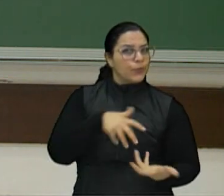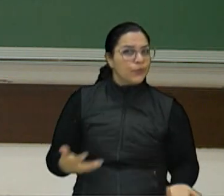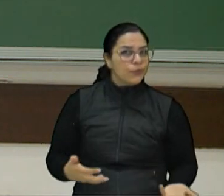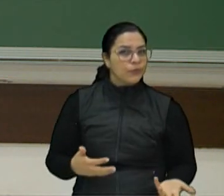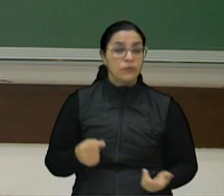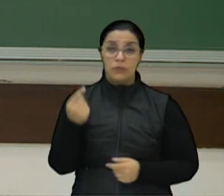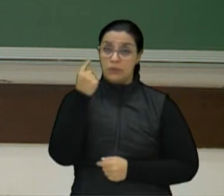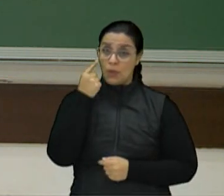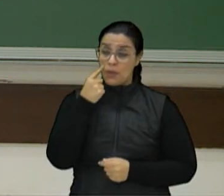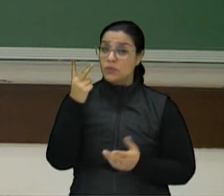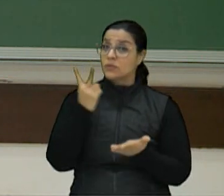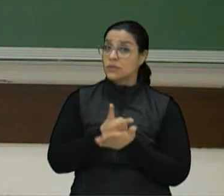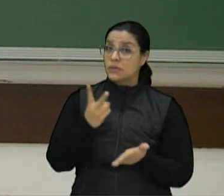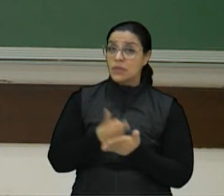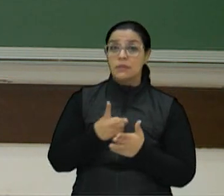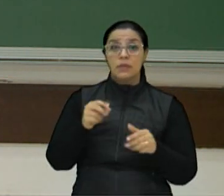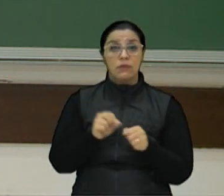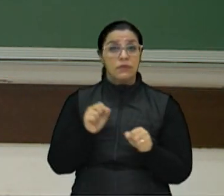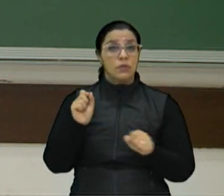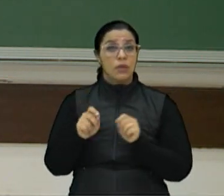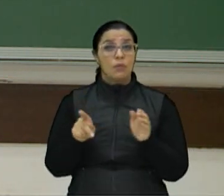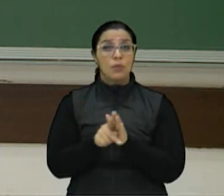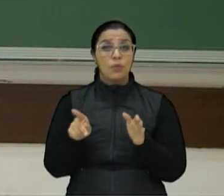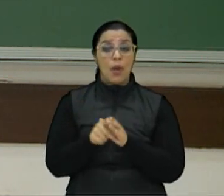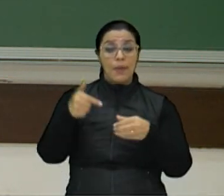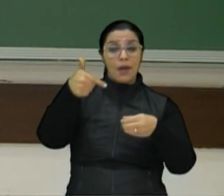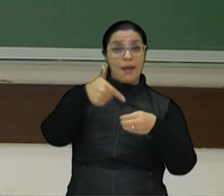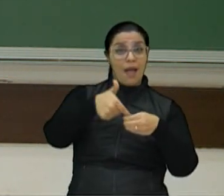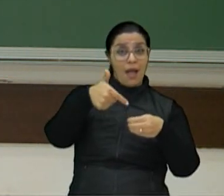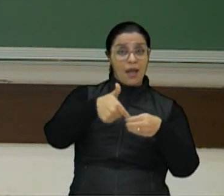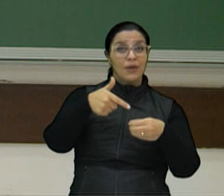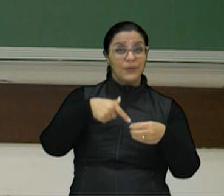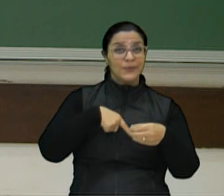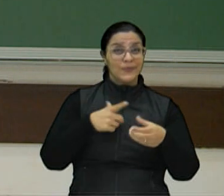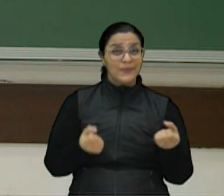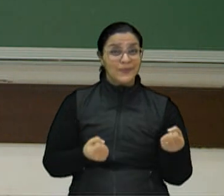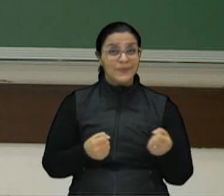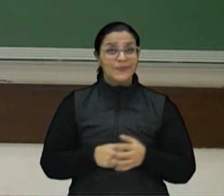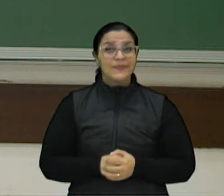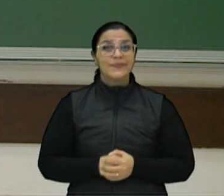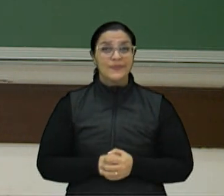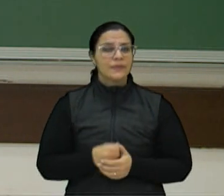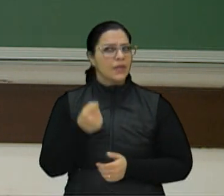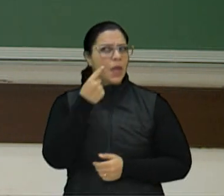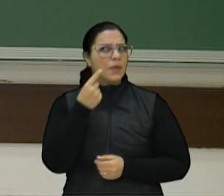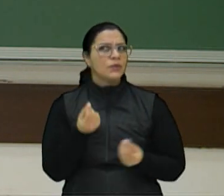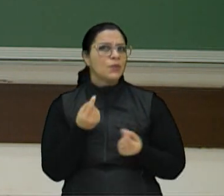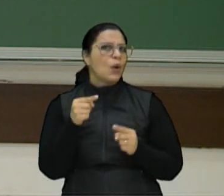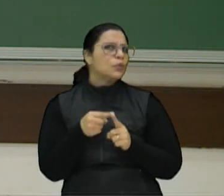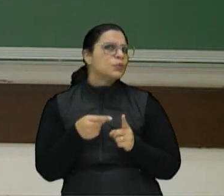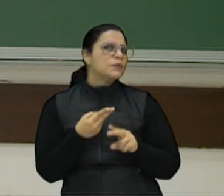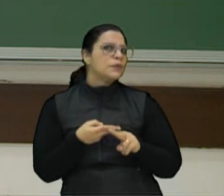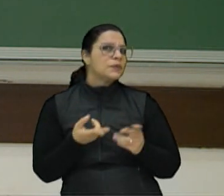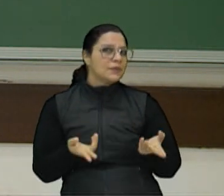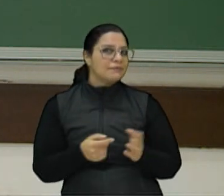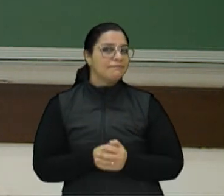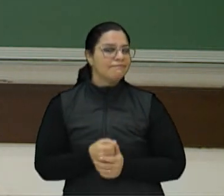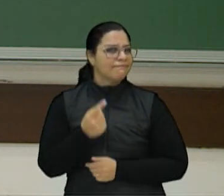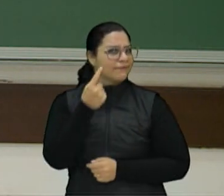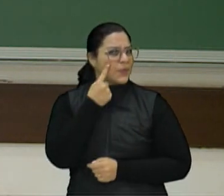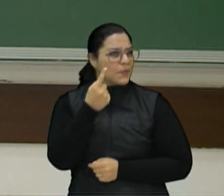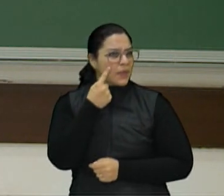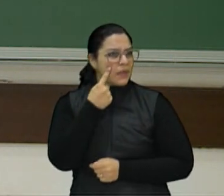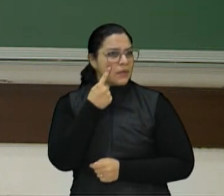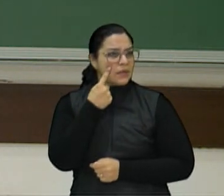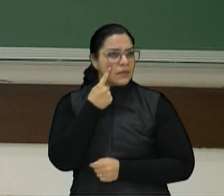cada vez que eu vou pôr combustível no tanque do automóvel. Sim.